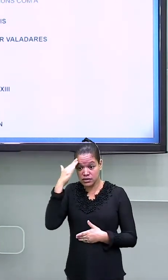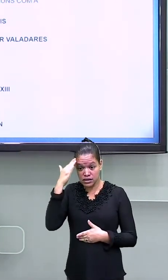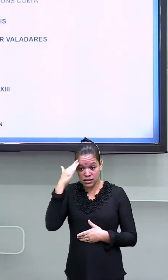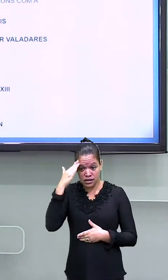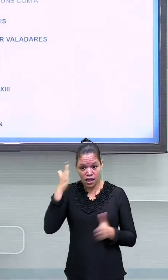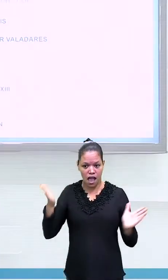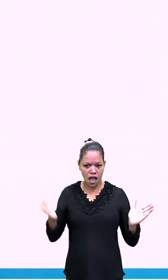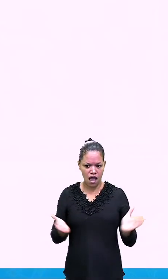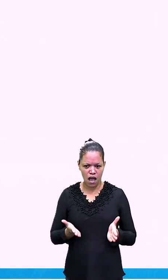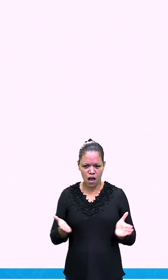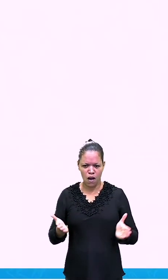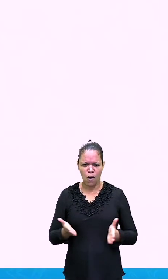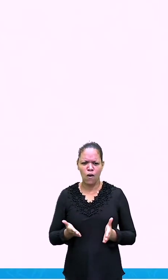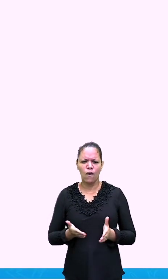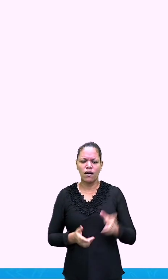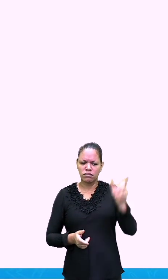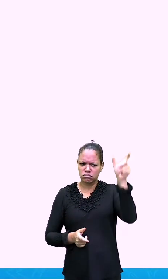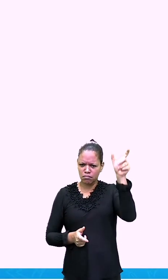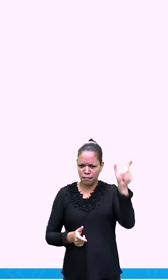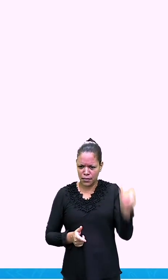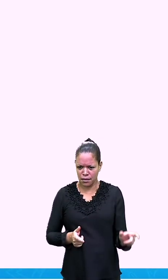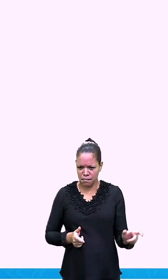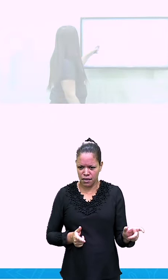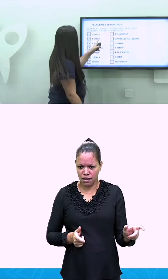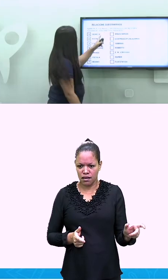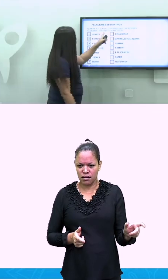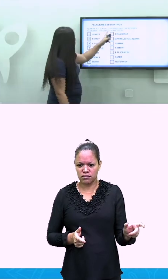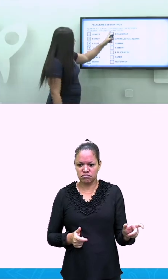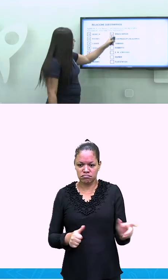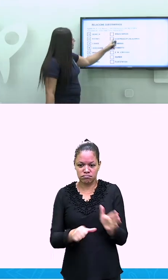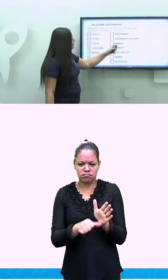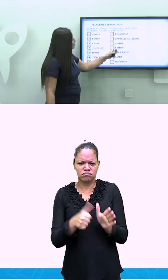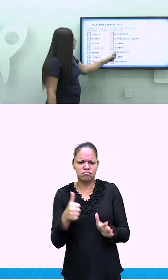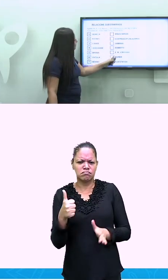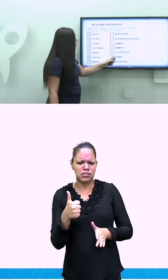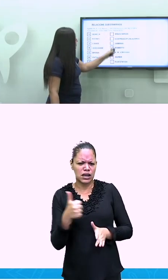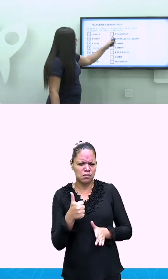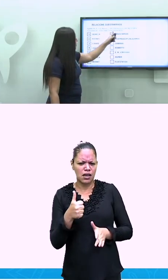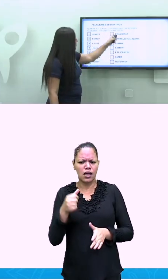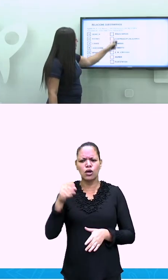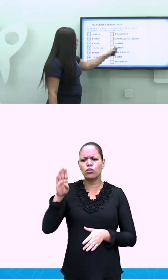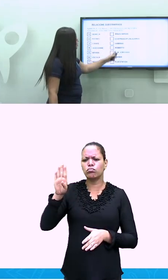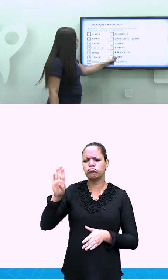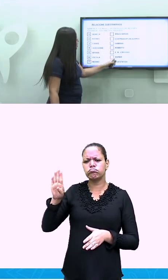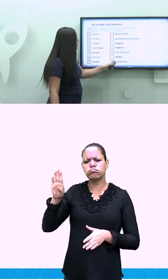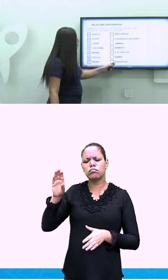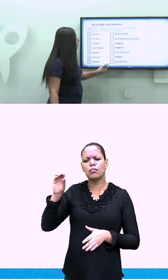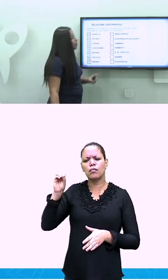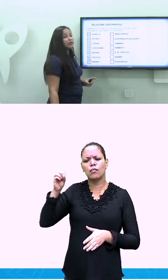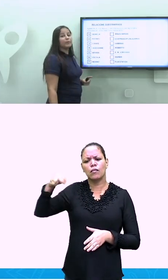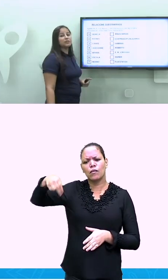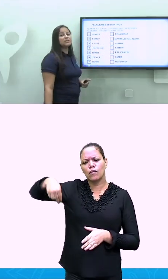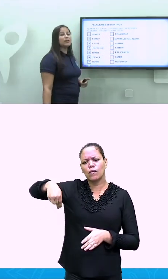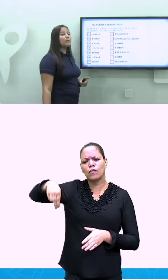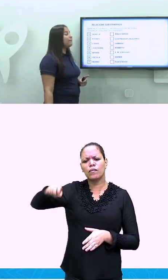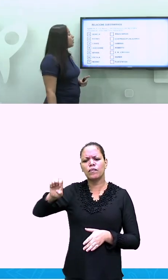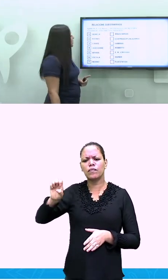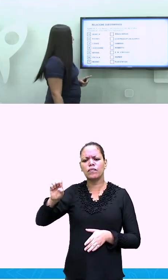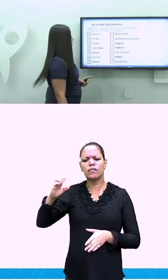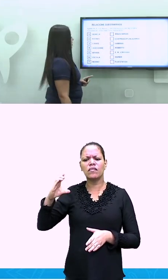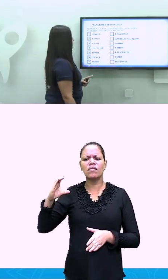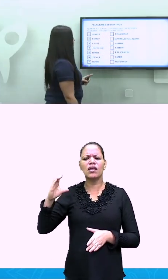ver. Então, aqui, a primeira é a boneca. Dessa, né, na linha que a gente tem aqui, qual que pode ser